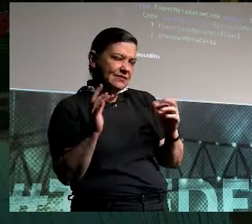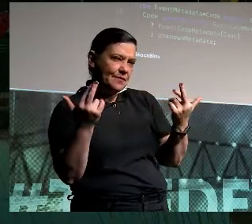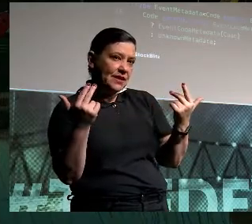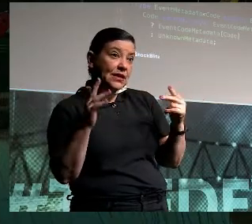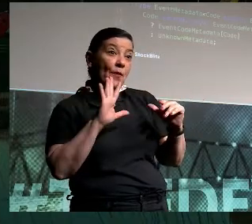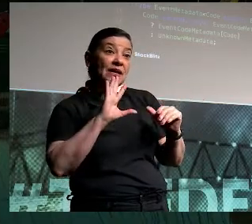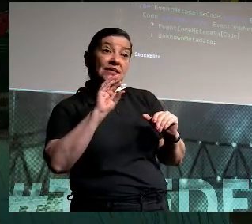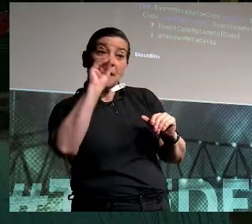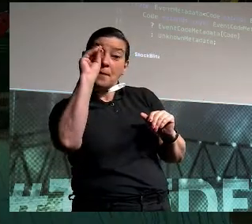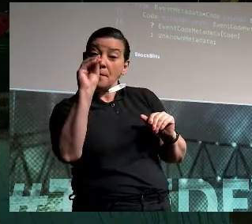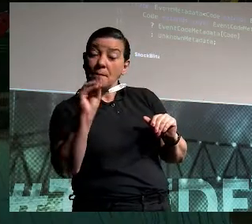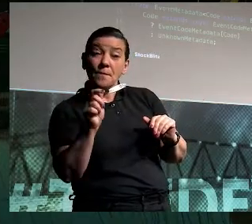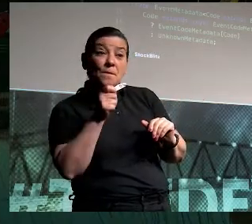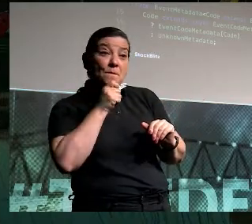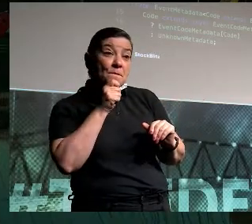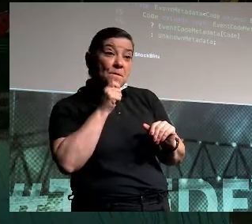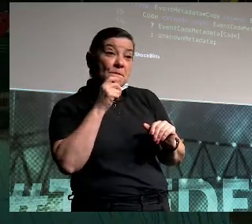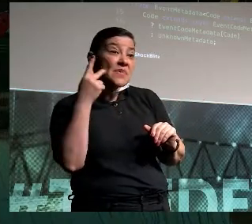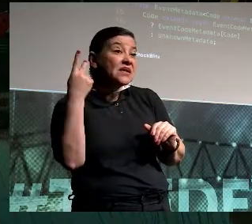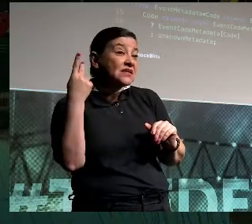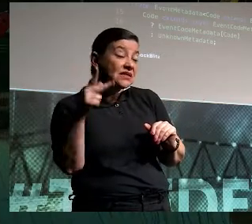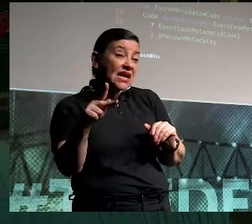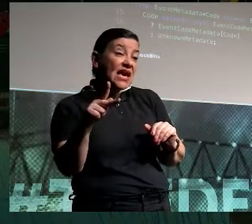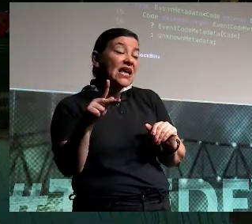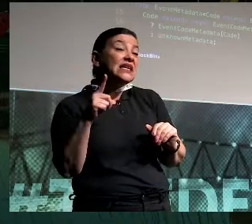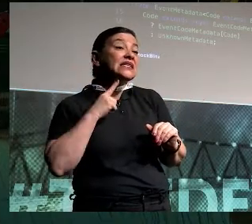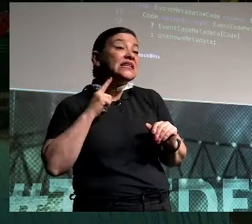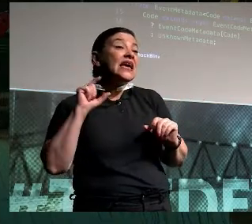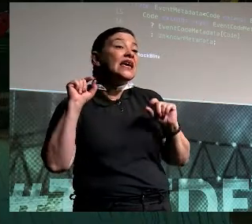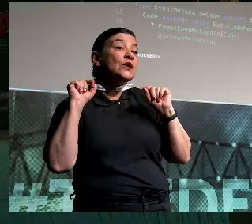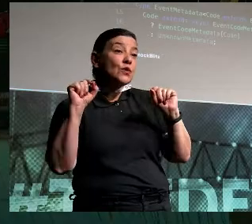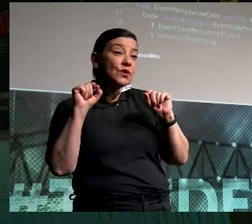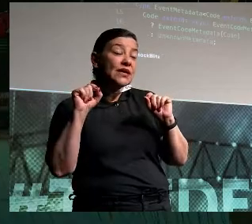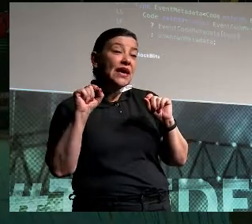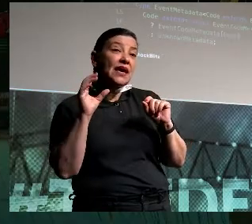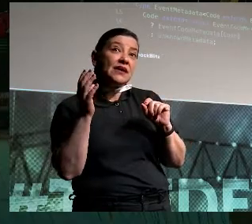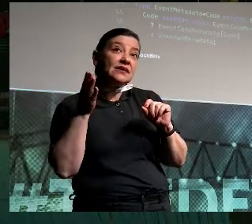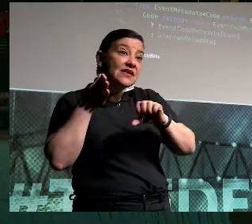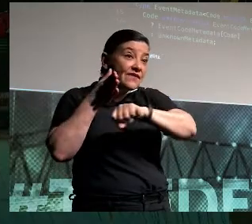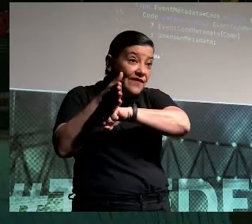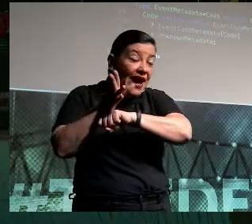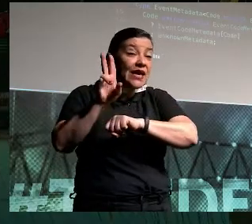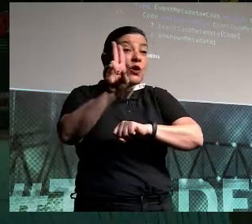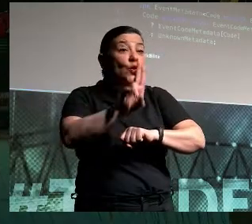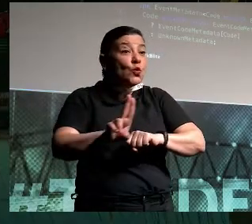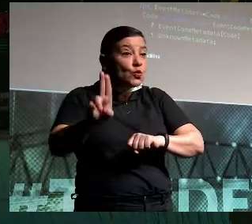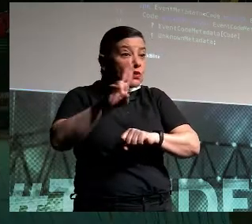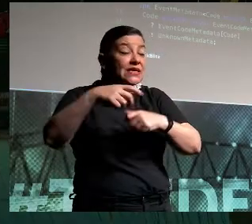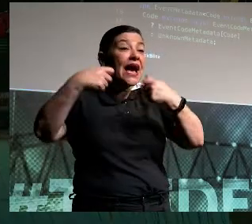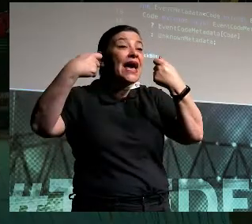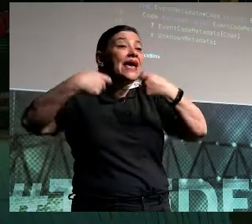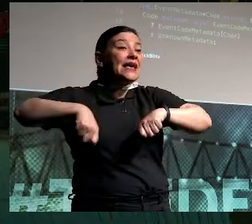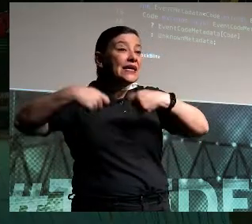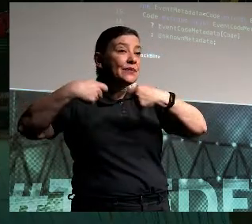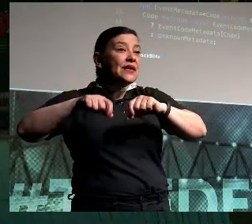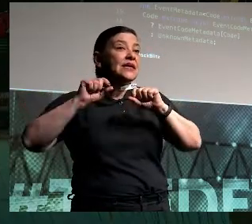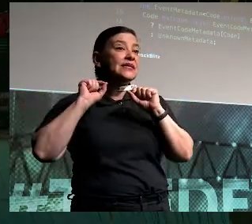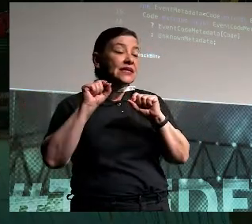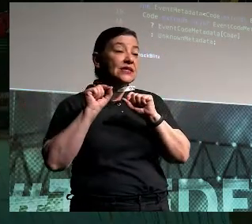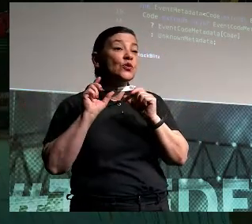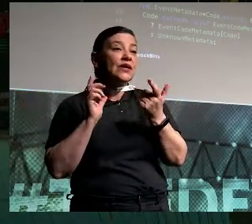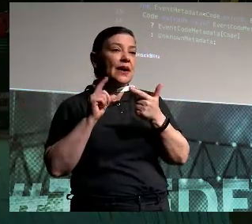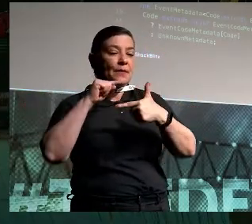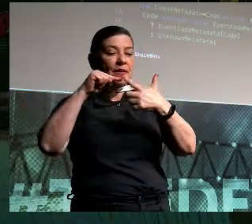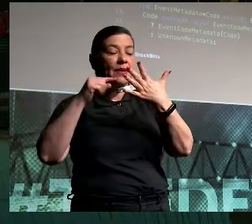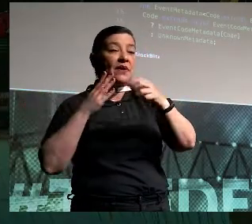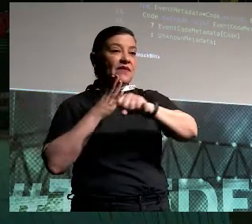nada, ele é o próprio event code, ou seja, ele tem que estender, se alguém usar o code aqui, ele tem que estender alguns dos event codes válidos, mas se